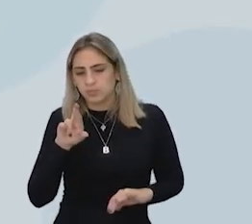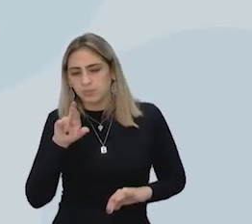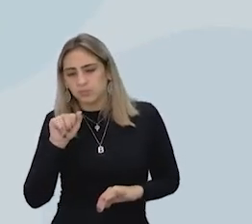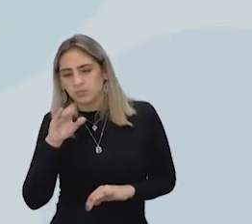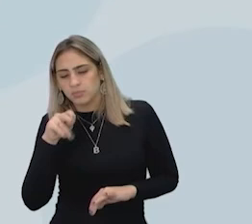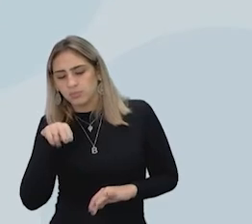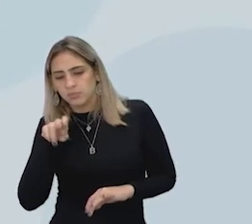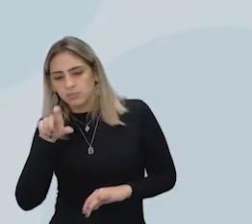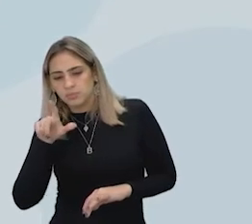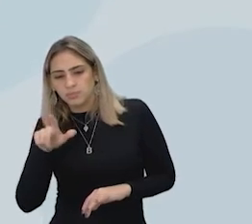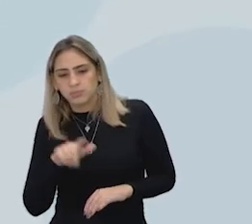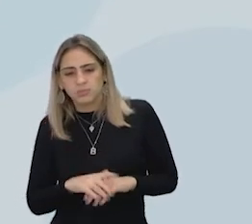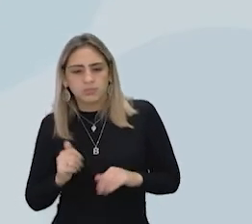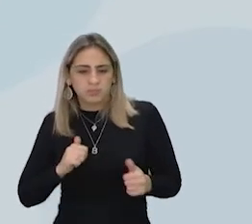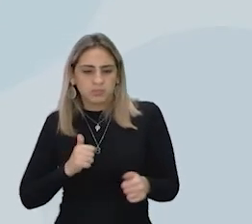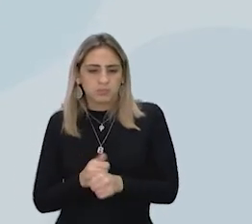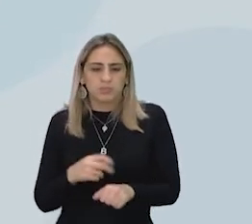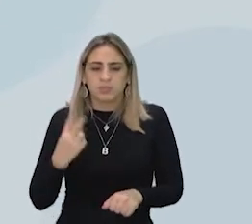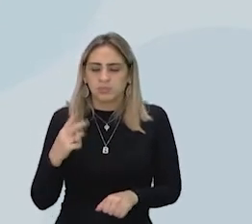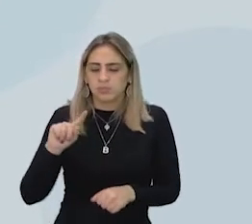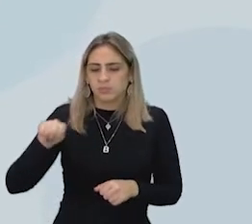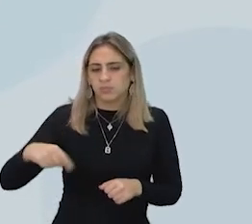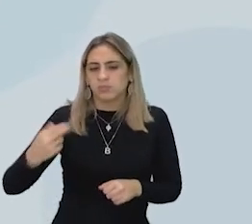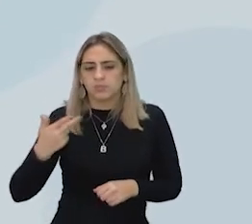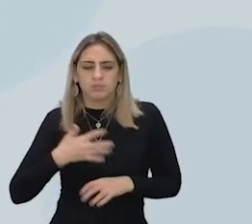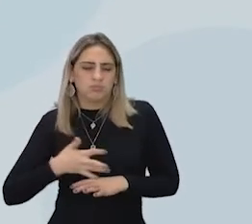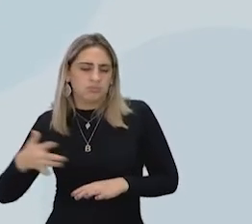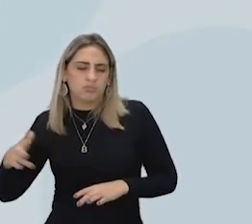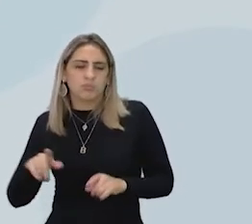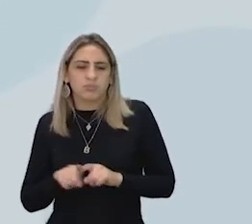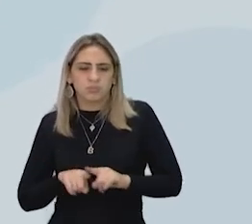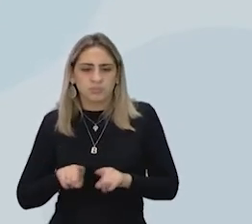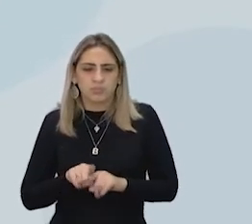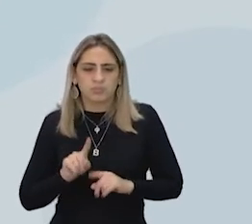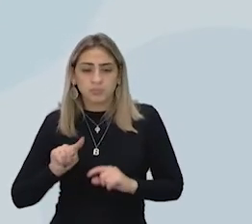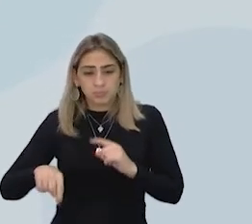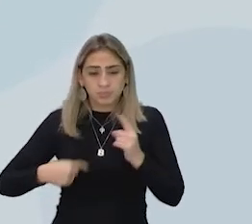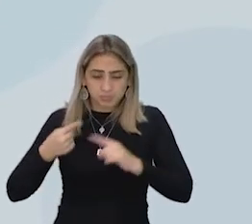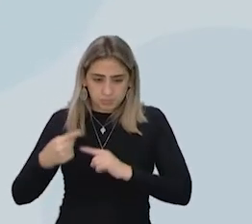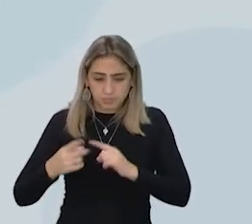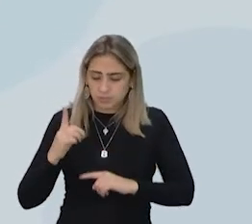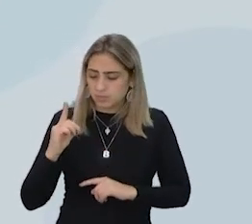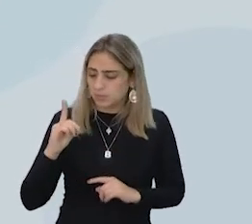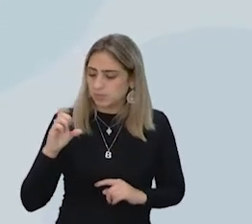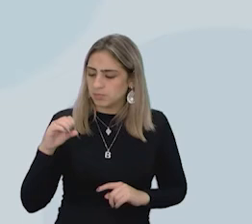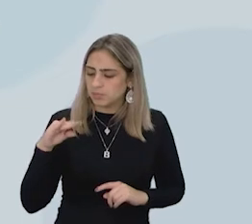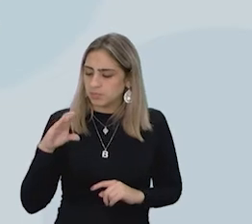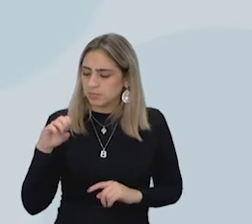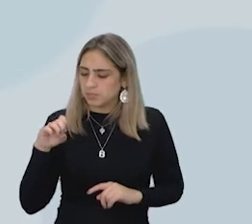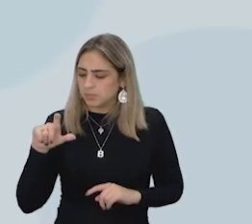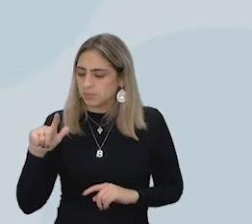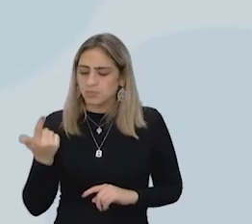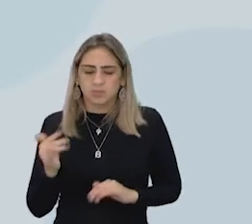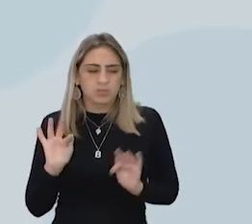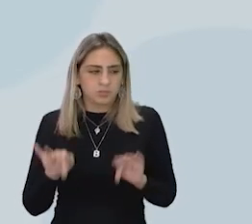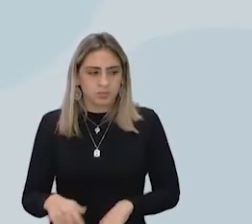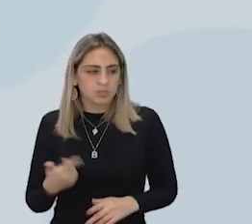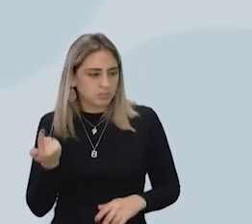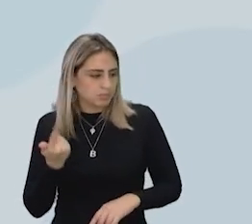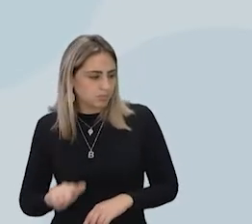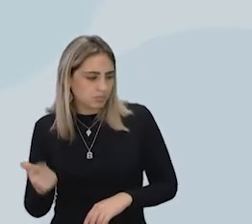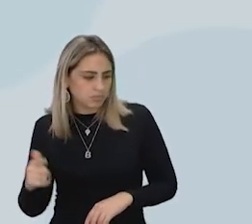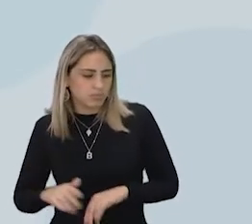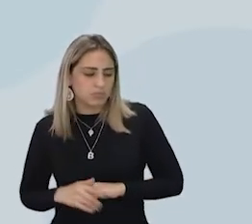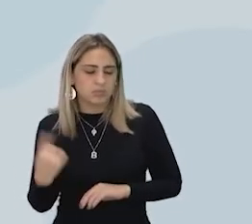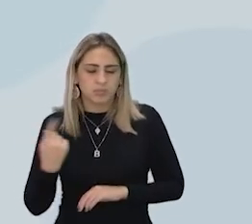vale aproximadamente 2, alguma coisa. Depois dessa casa decimal aqui, ele não tem fim, não repete. Então,